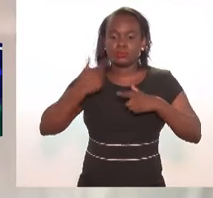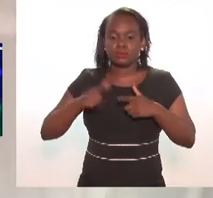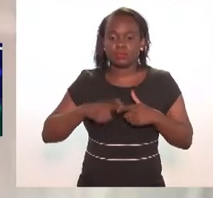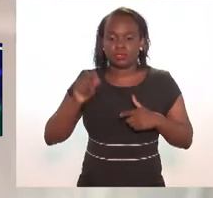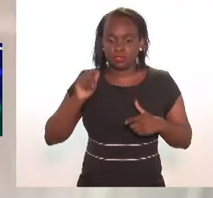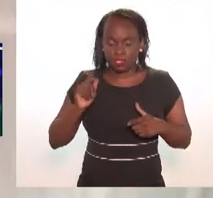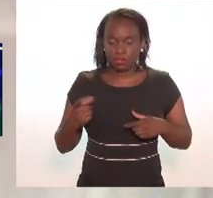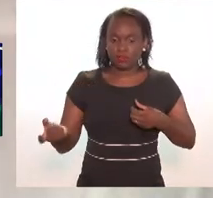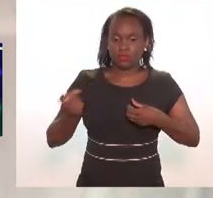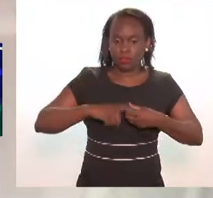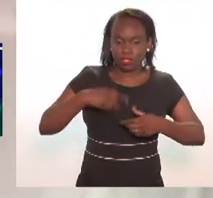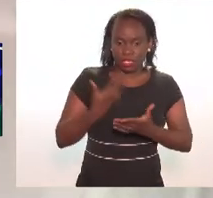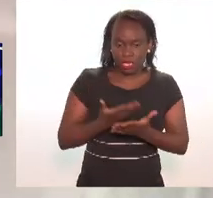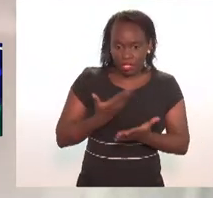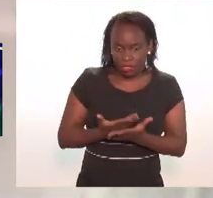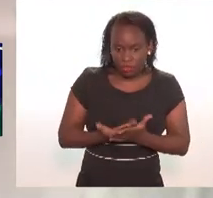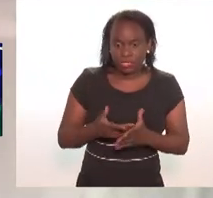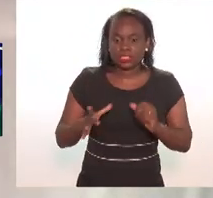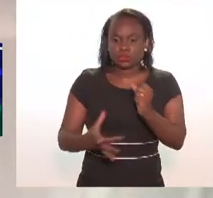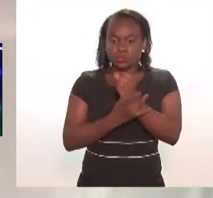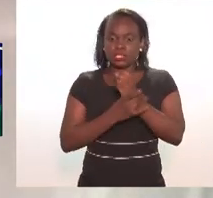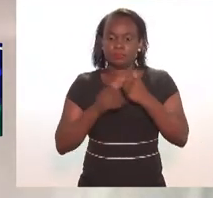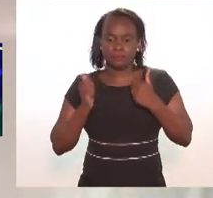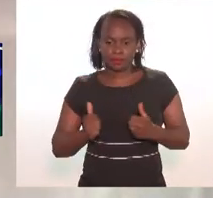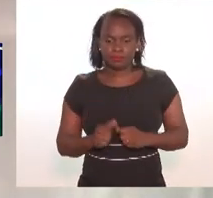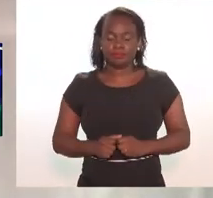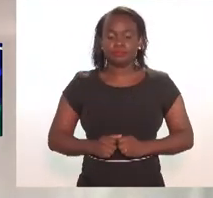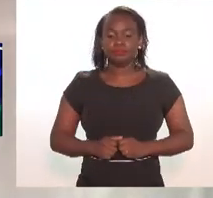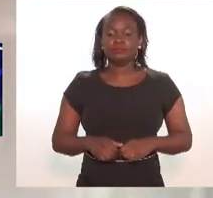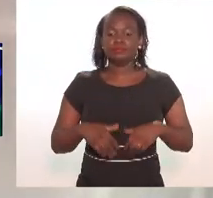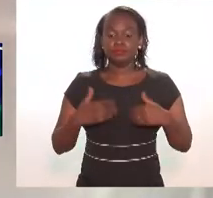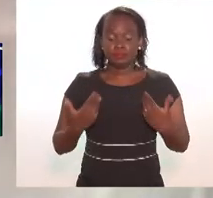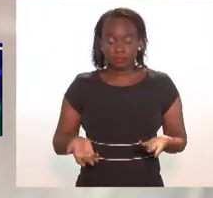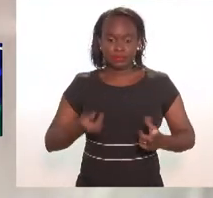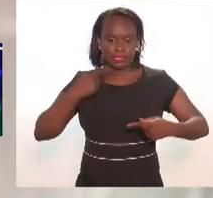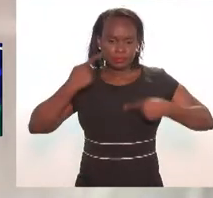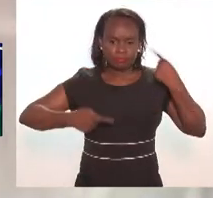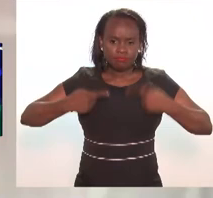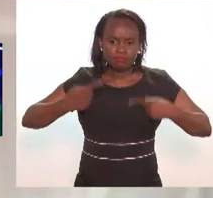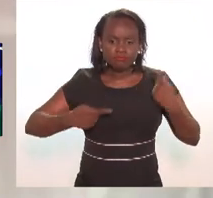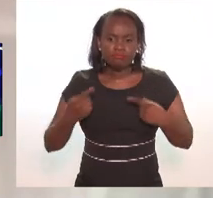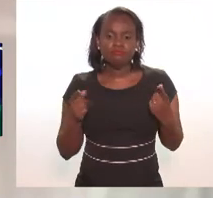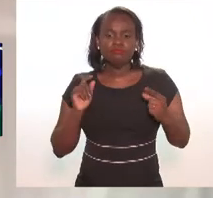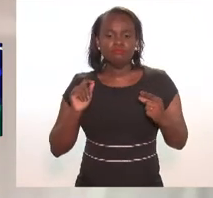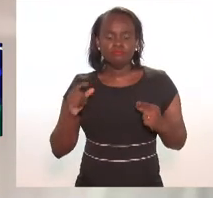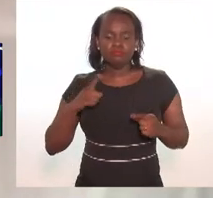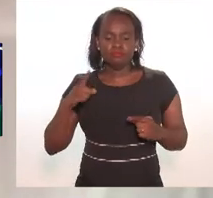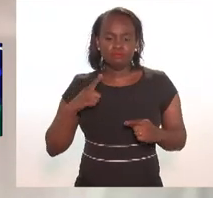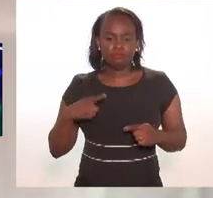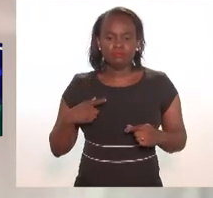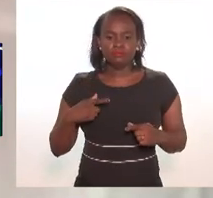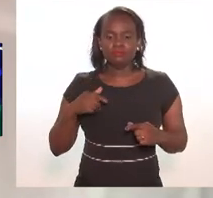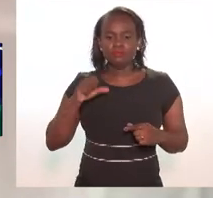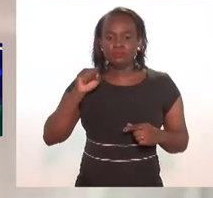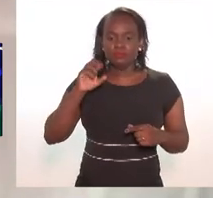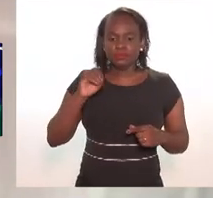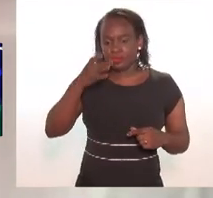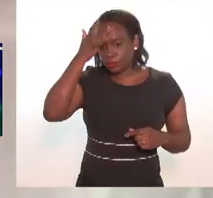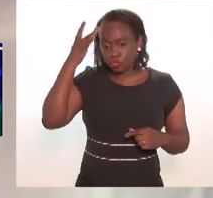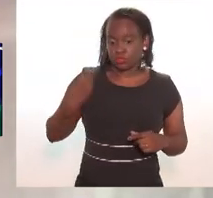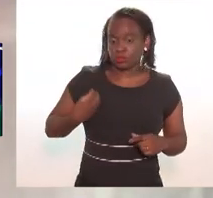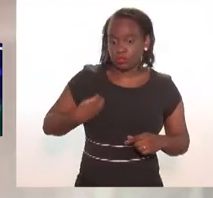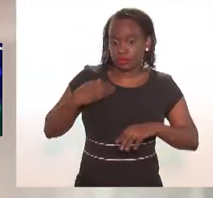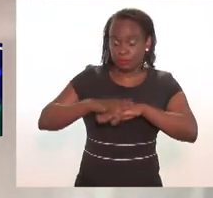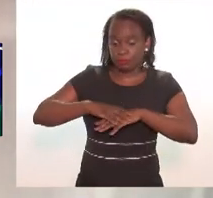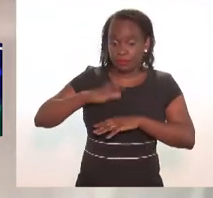do retorno às aulas com segurança. E foi um debate onde que tivemos mais de 80